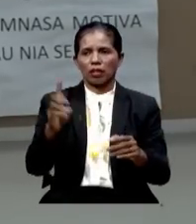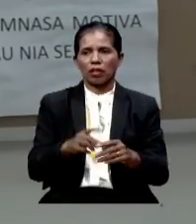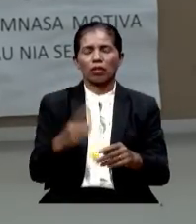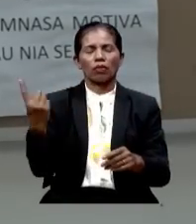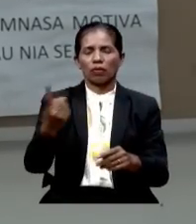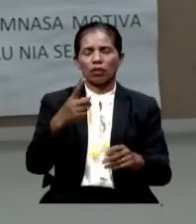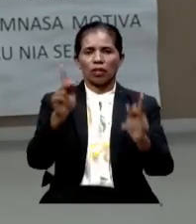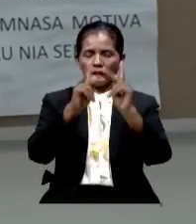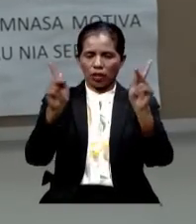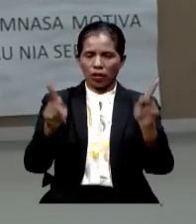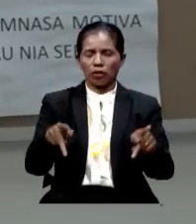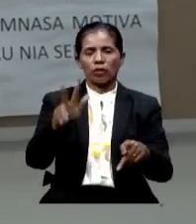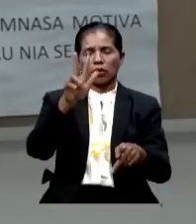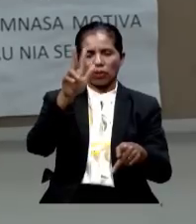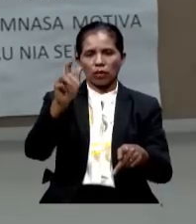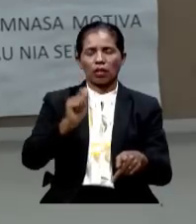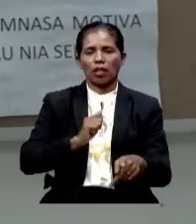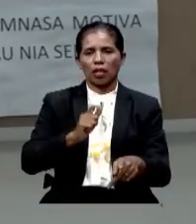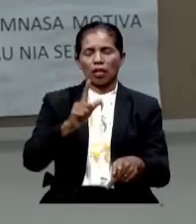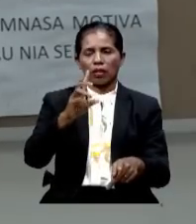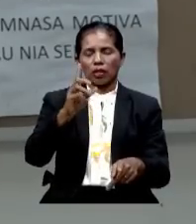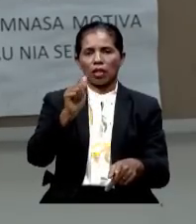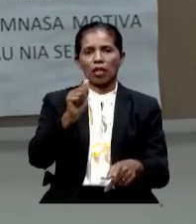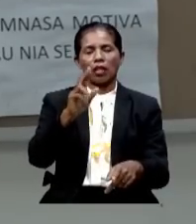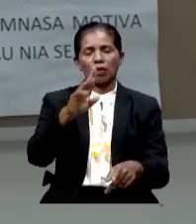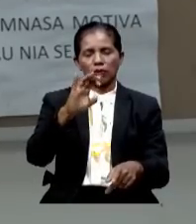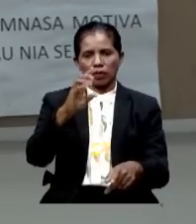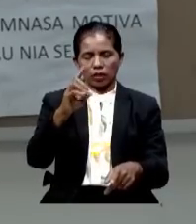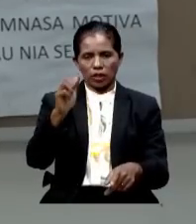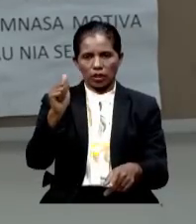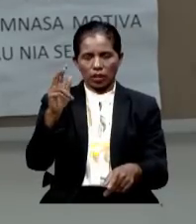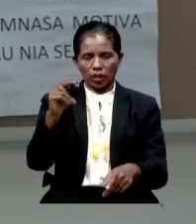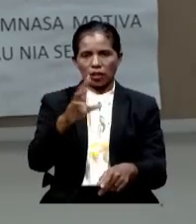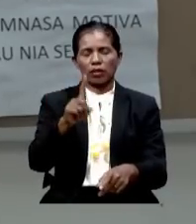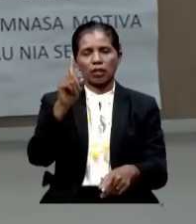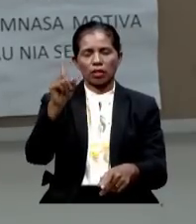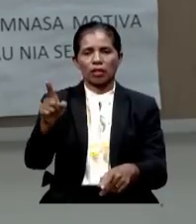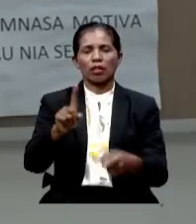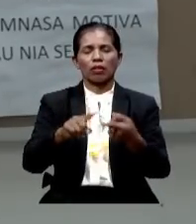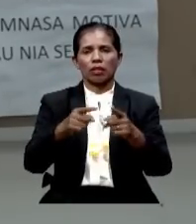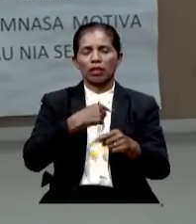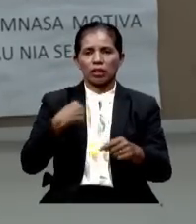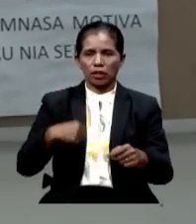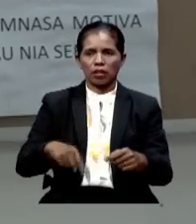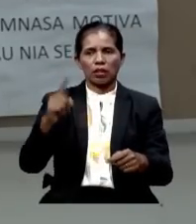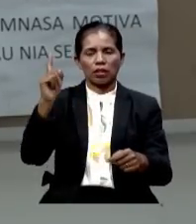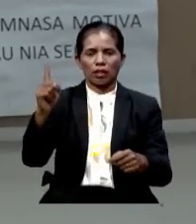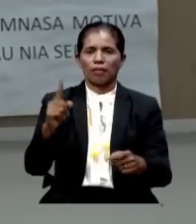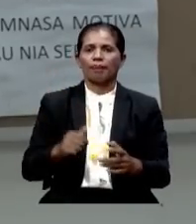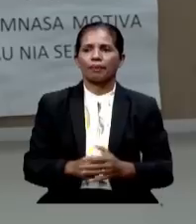loza tolu iha audian, itane maluk chinesa sira, hotang ida maluk chinesa nian la sala iha